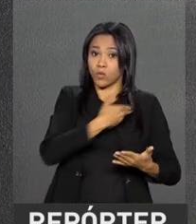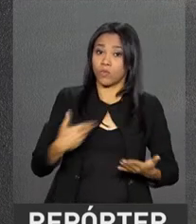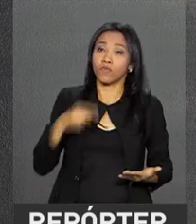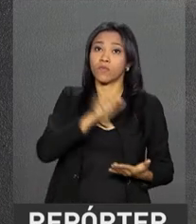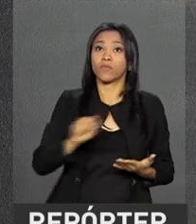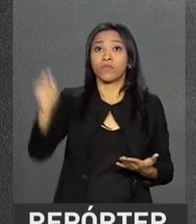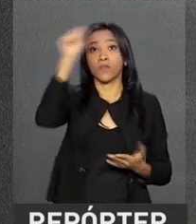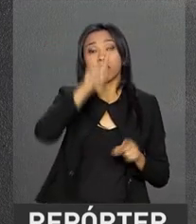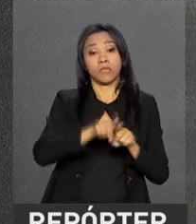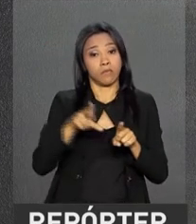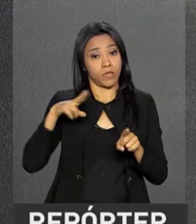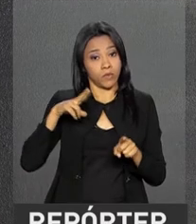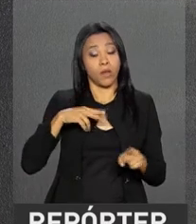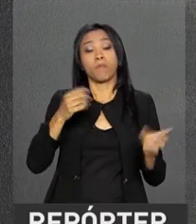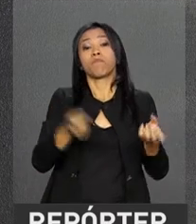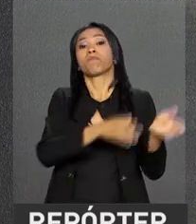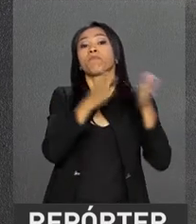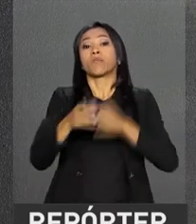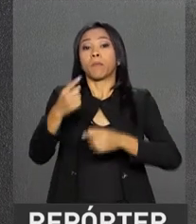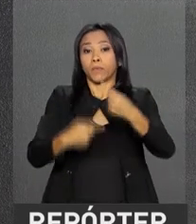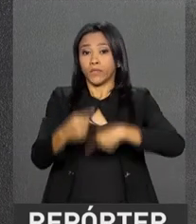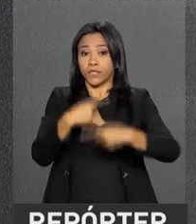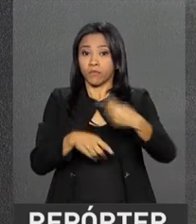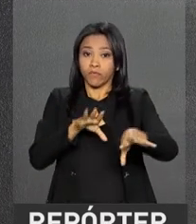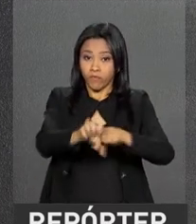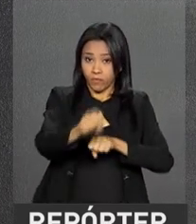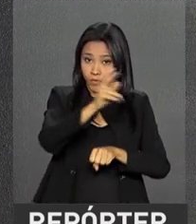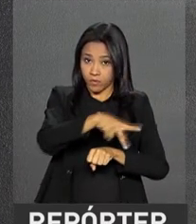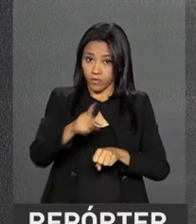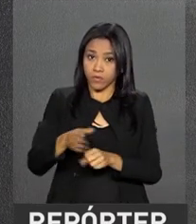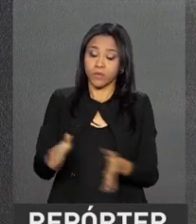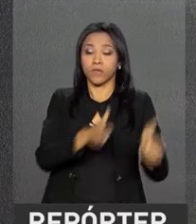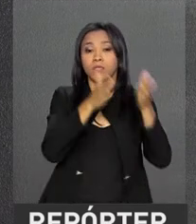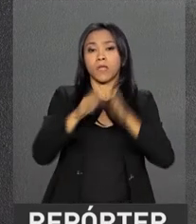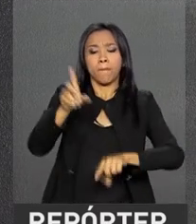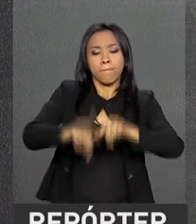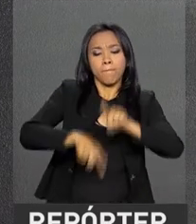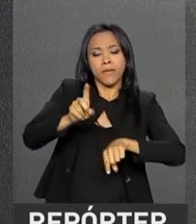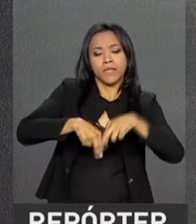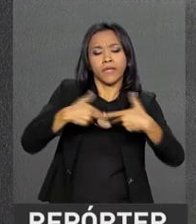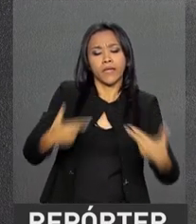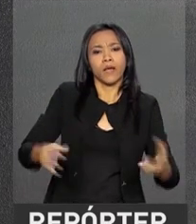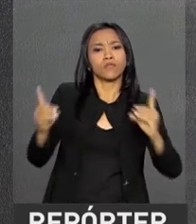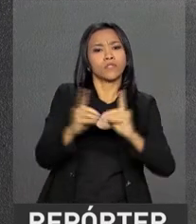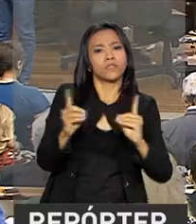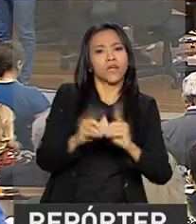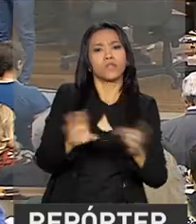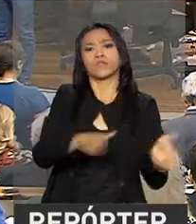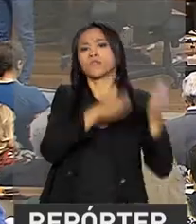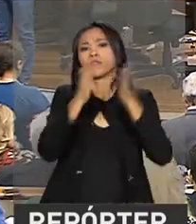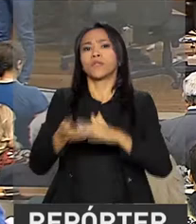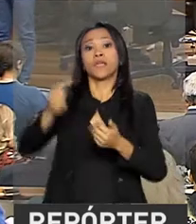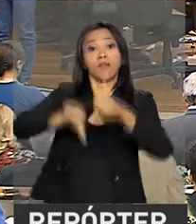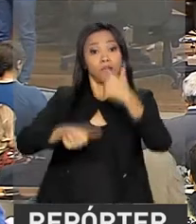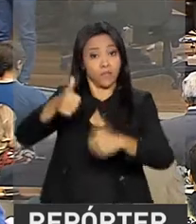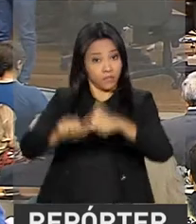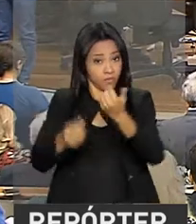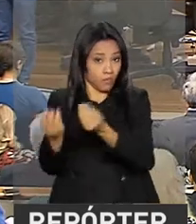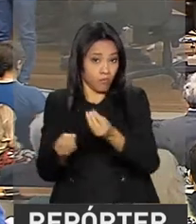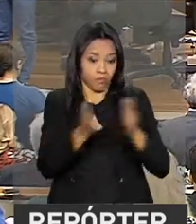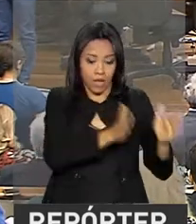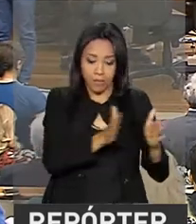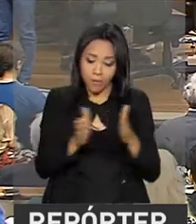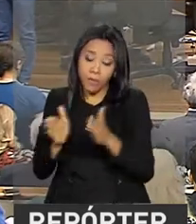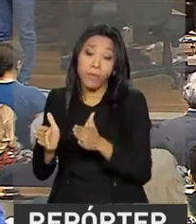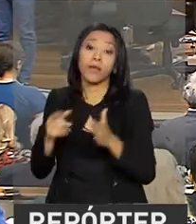privadas, políticas para a formação de professores, produção de material didático e avaliação. A ideia do governo é reduzir